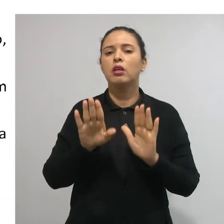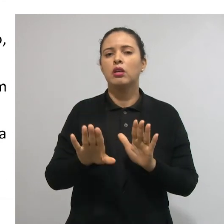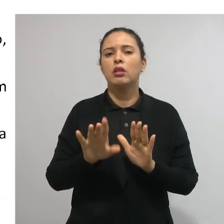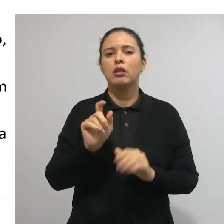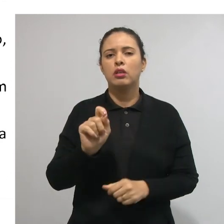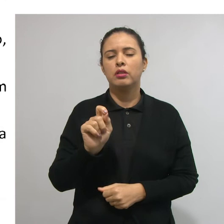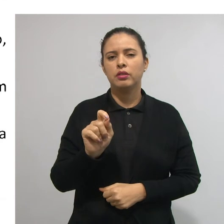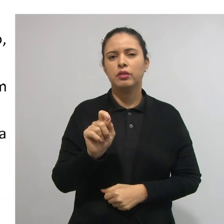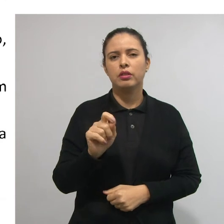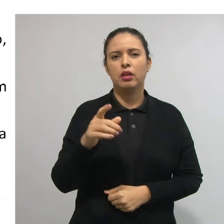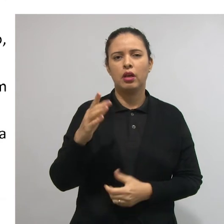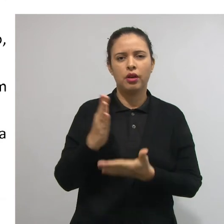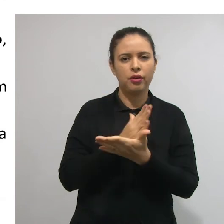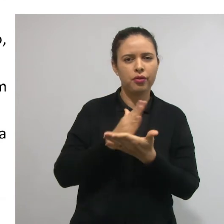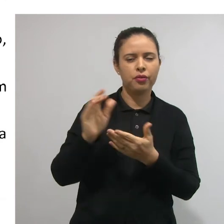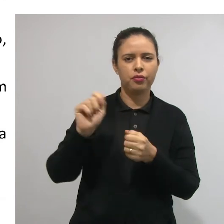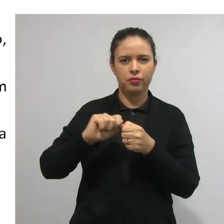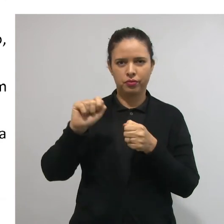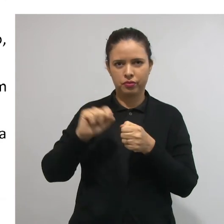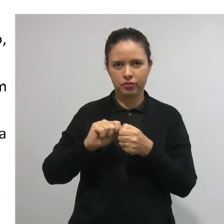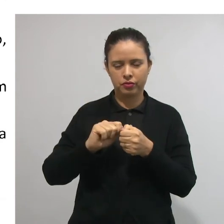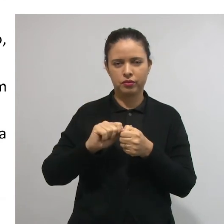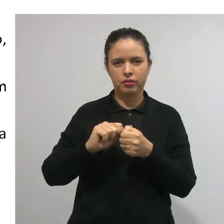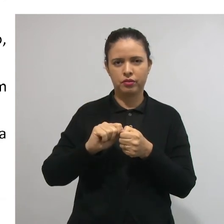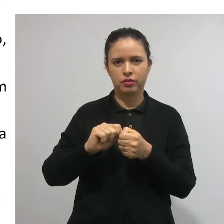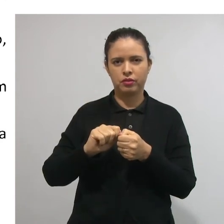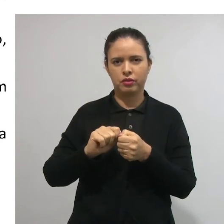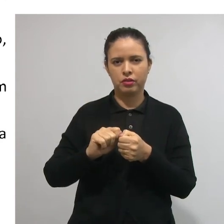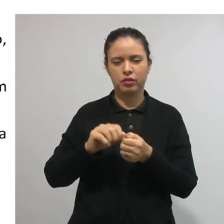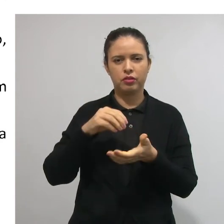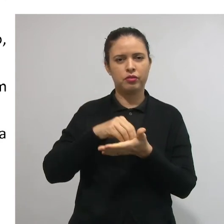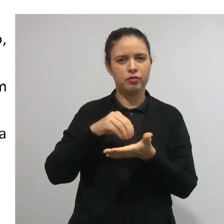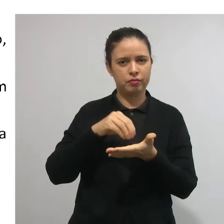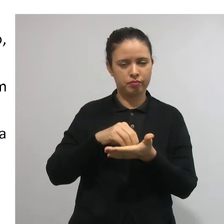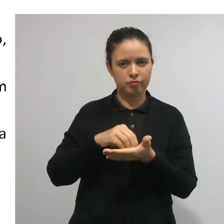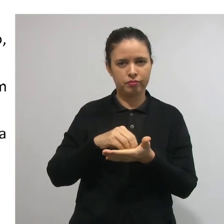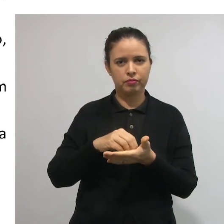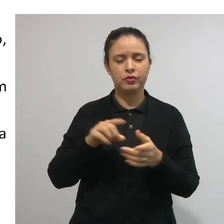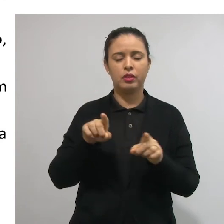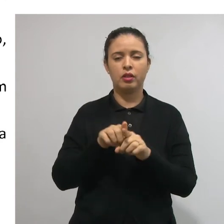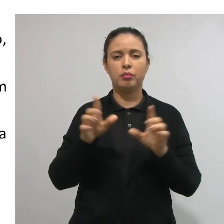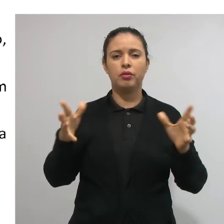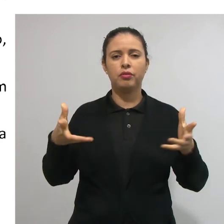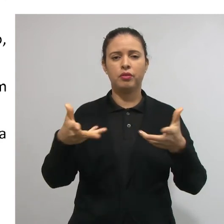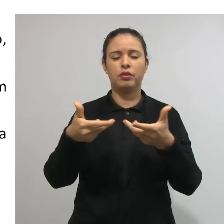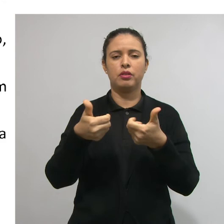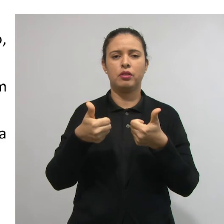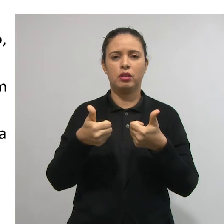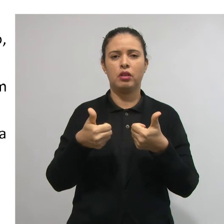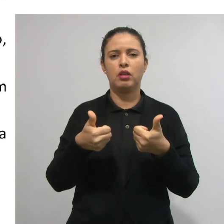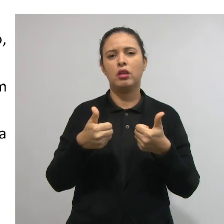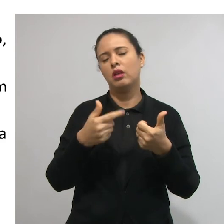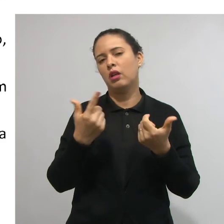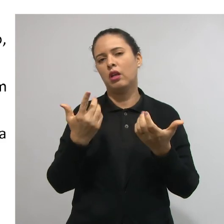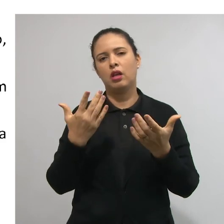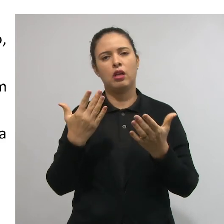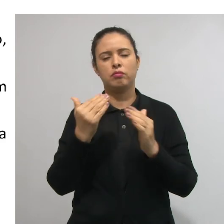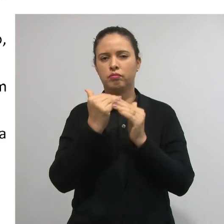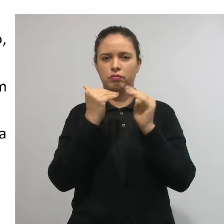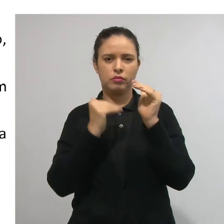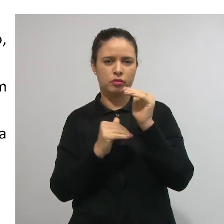conta se o que está sendo feito é o que realmente o que deveria ser feito. A eficácia, os subsistemas,